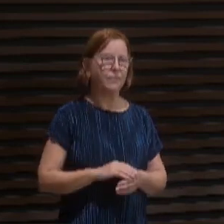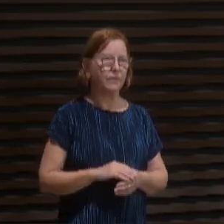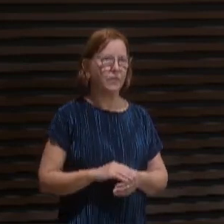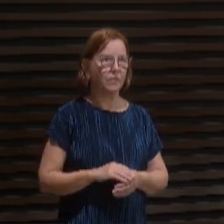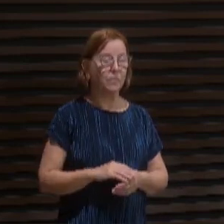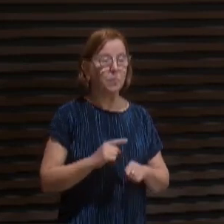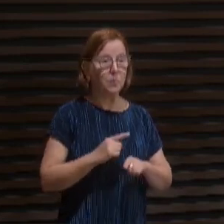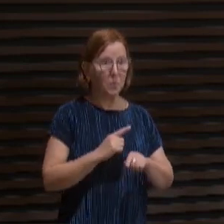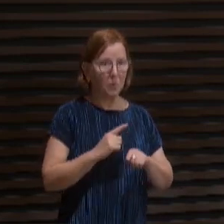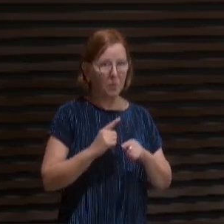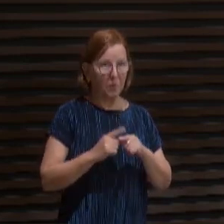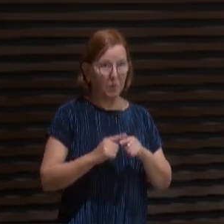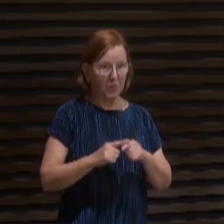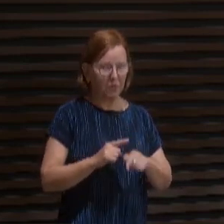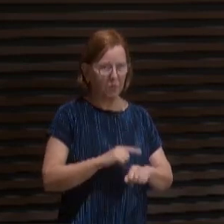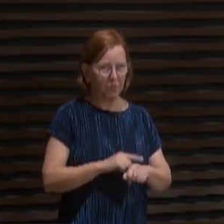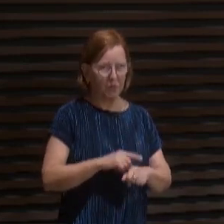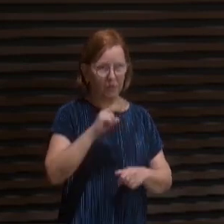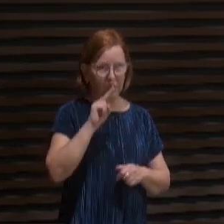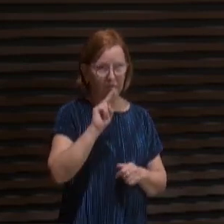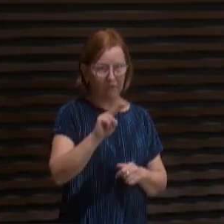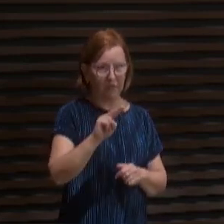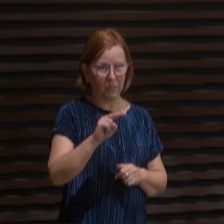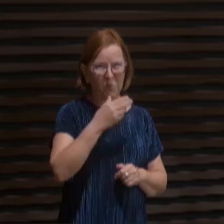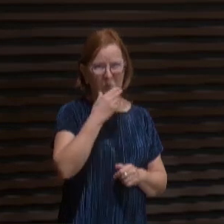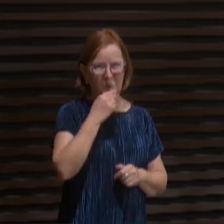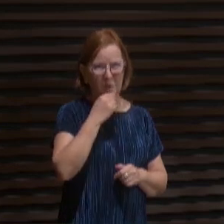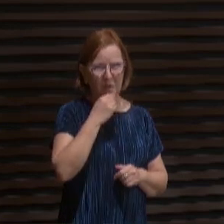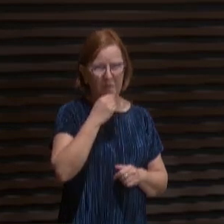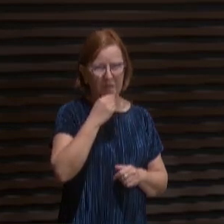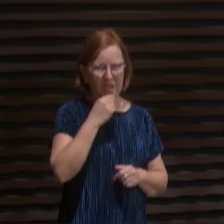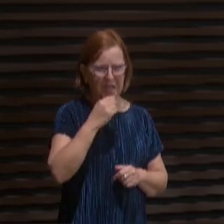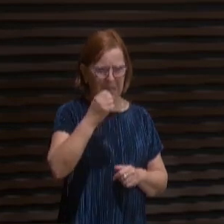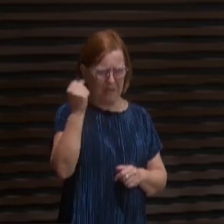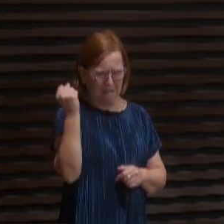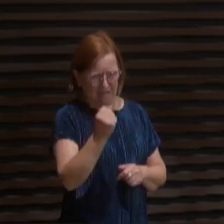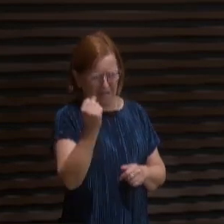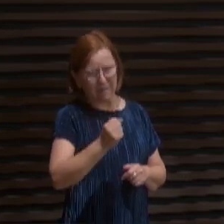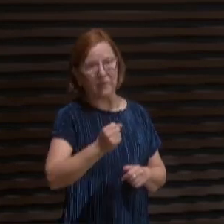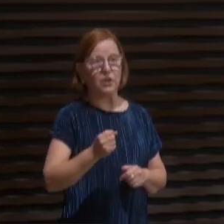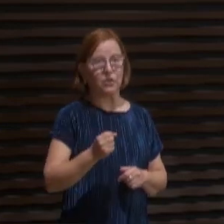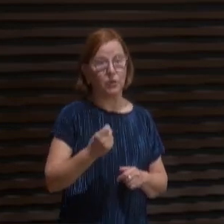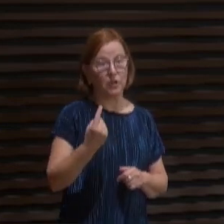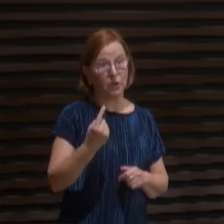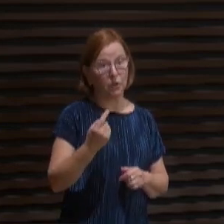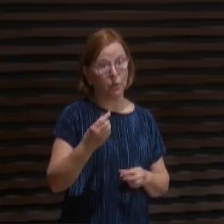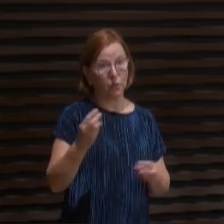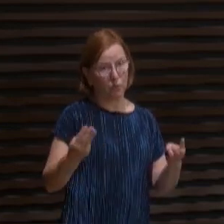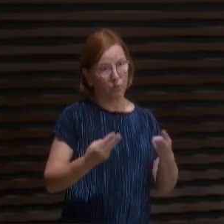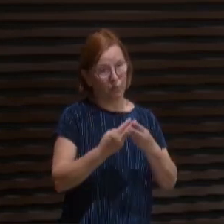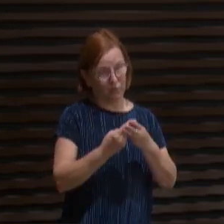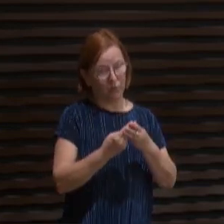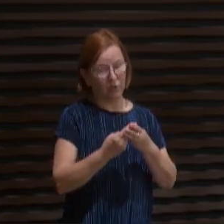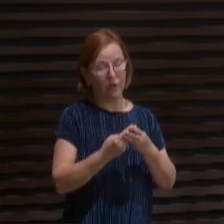machucando, ele foi tentar defender o povo dele, que achou que ele poderia. E ele